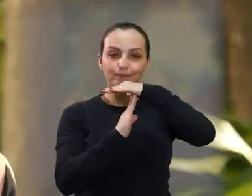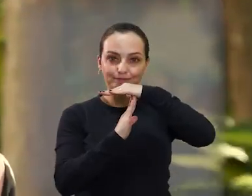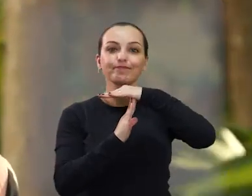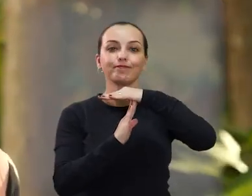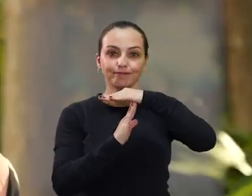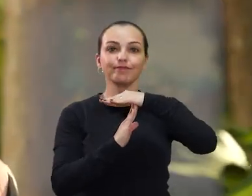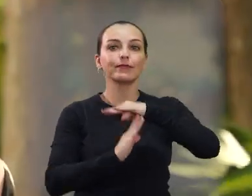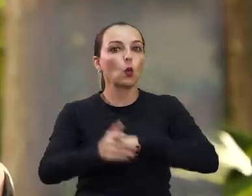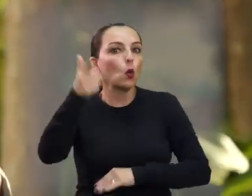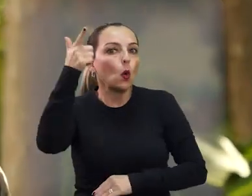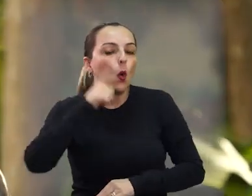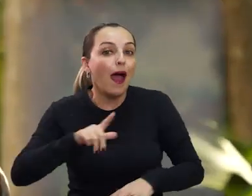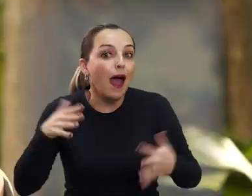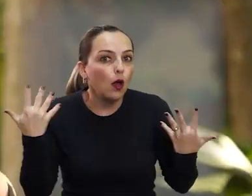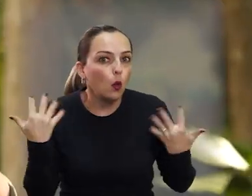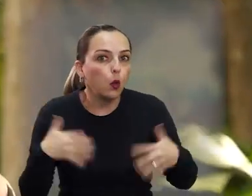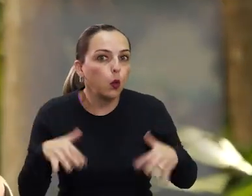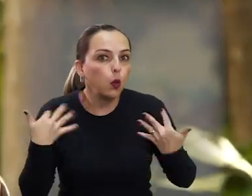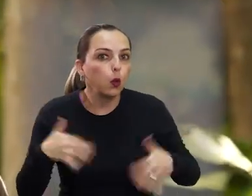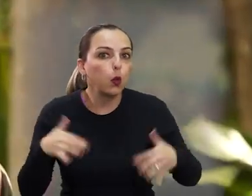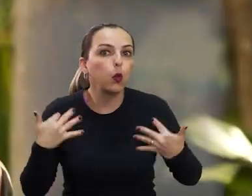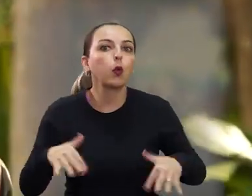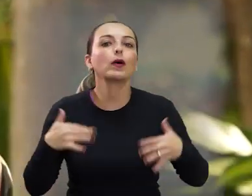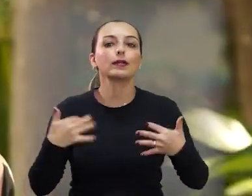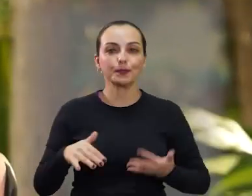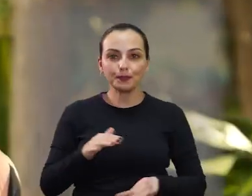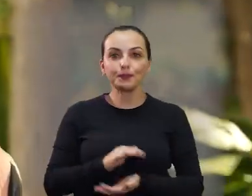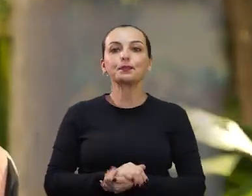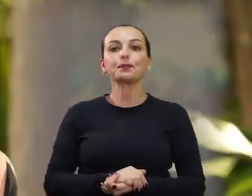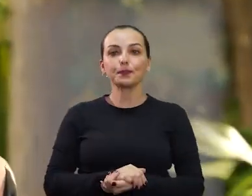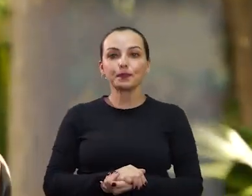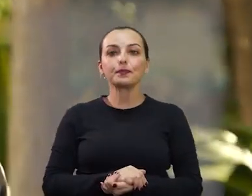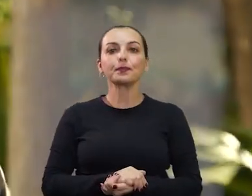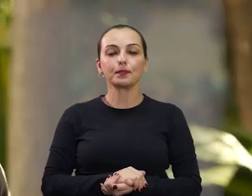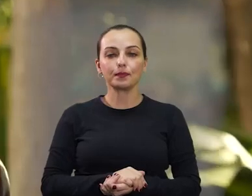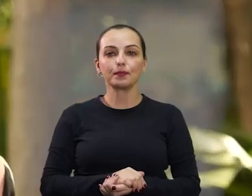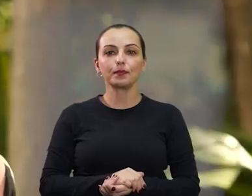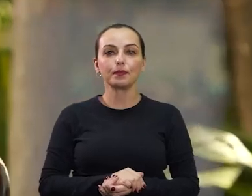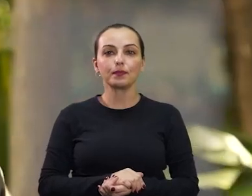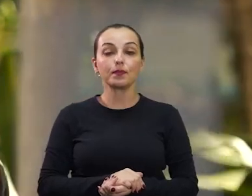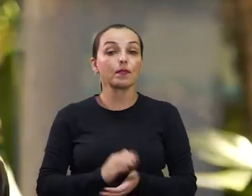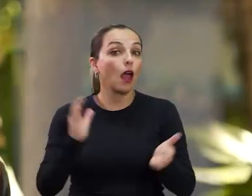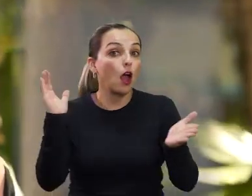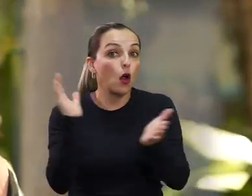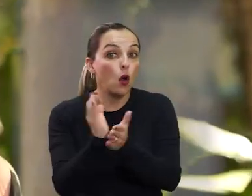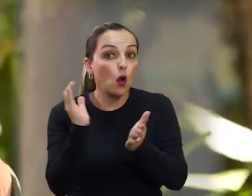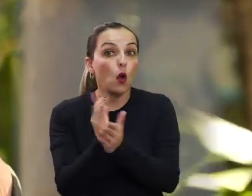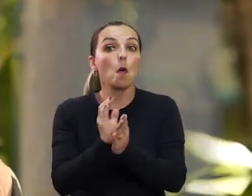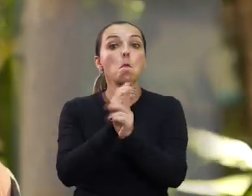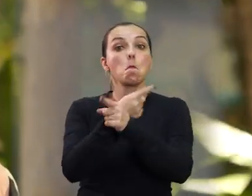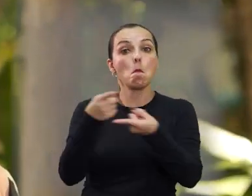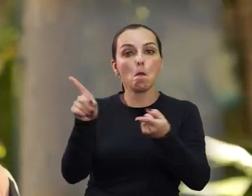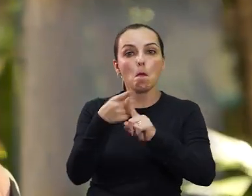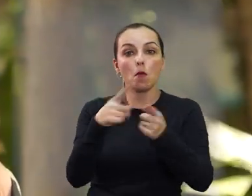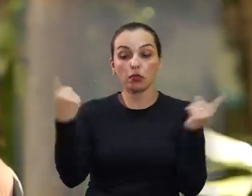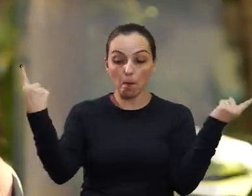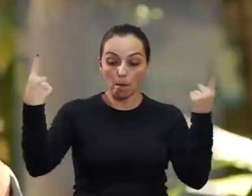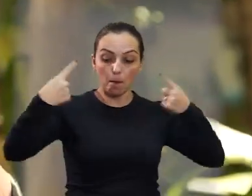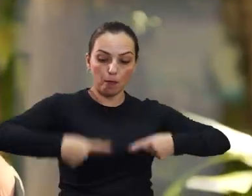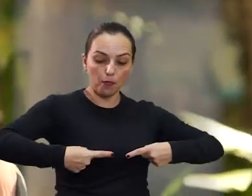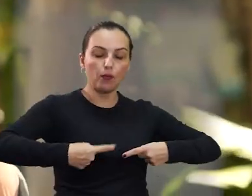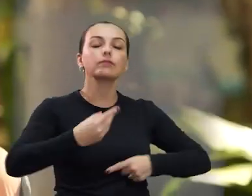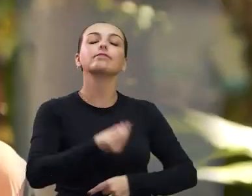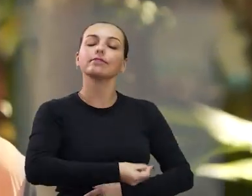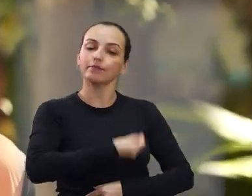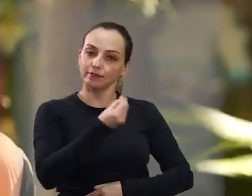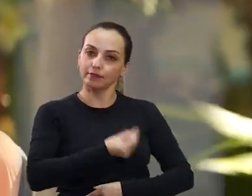Quem se apresentou no Forró da Lua Cheia, que acho que agora foi o auge, assim, né, que a gente